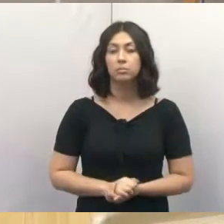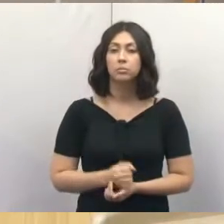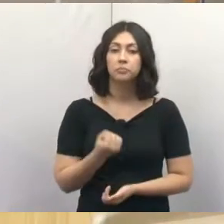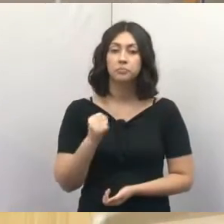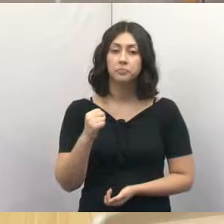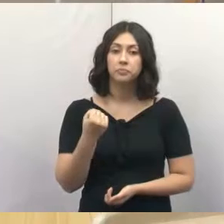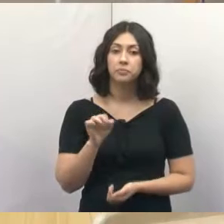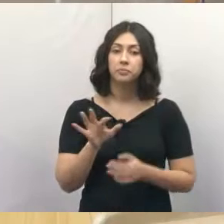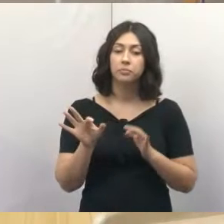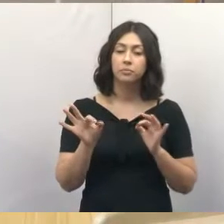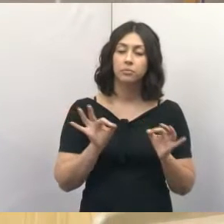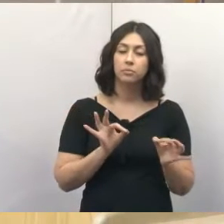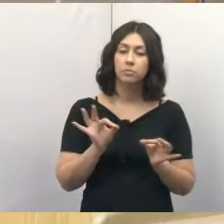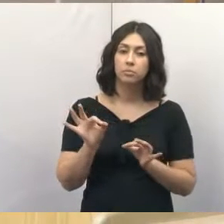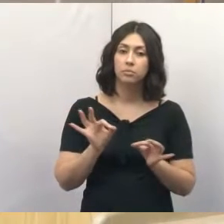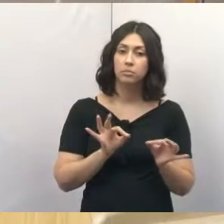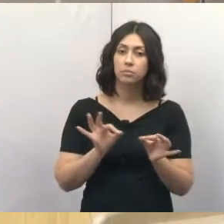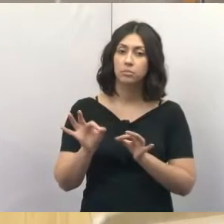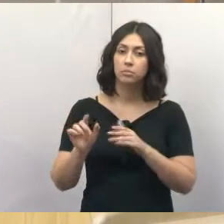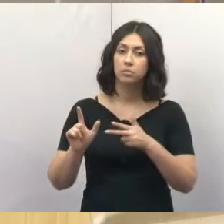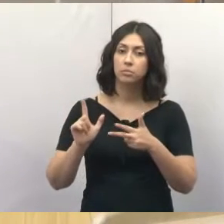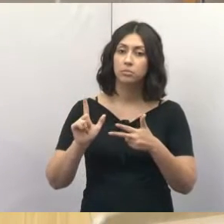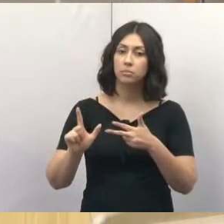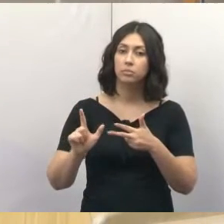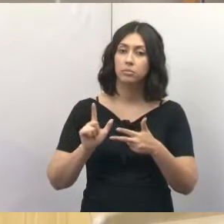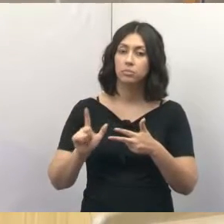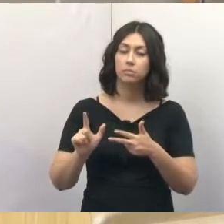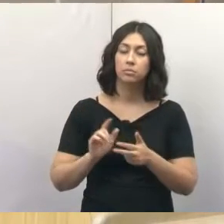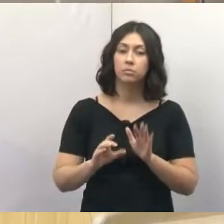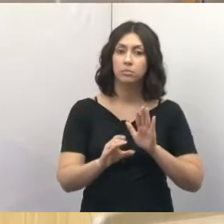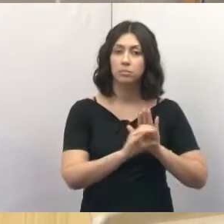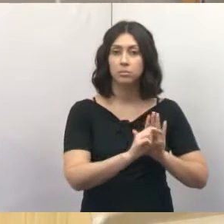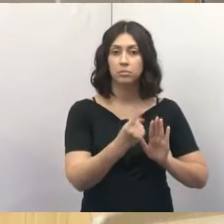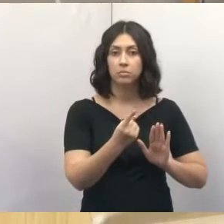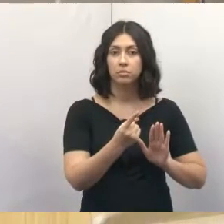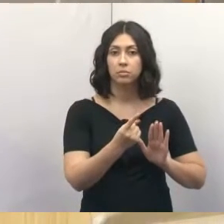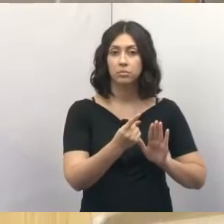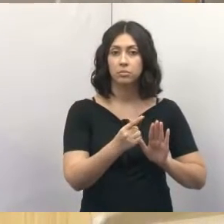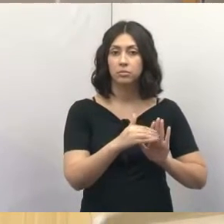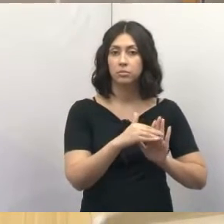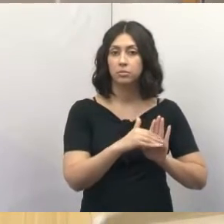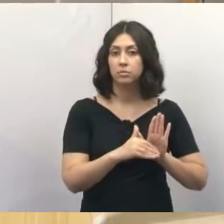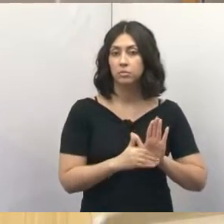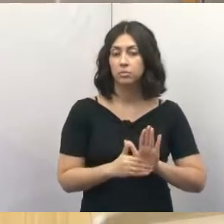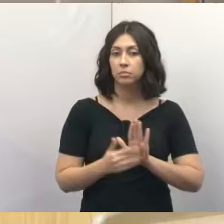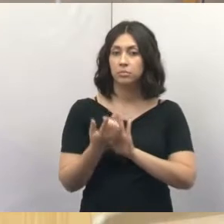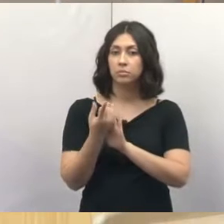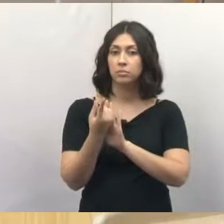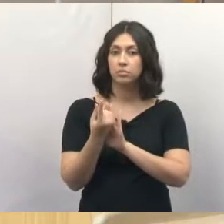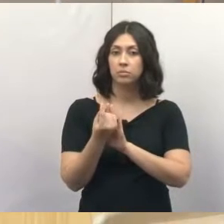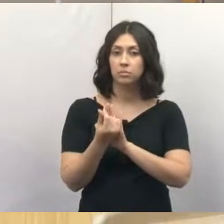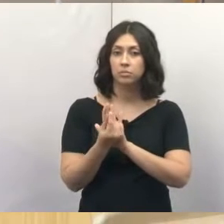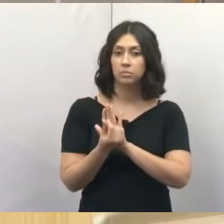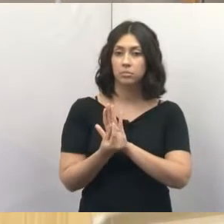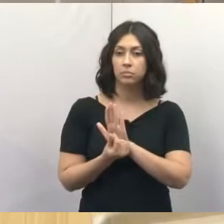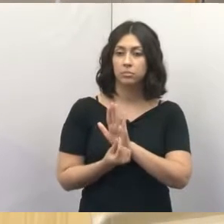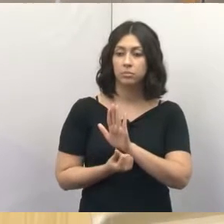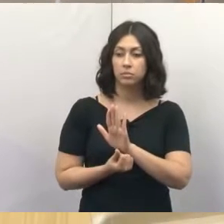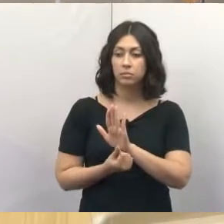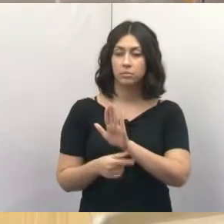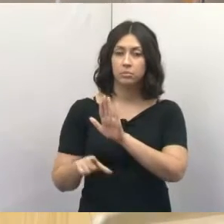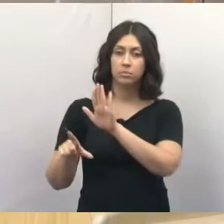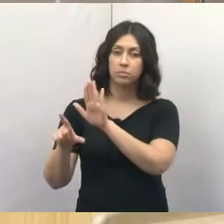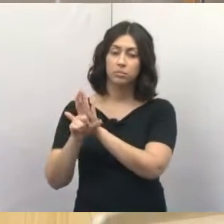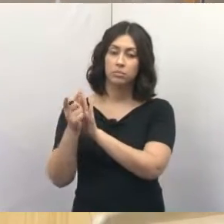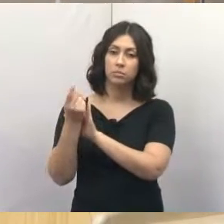8 da elaboração legislativa especial, capítulo 1 dos códigos, capítulo 2 do orçamento do plurianual, da lei de